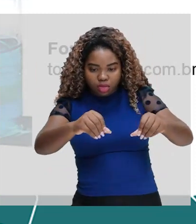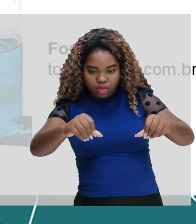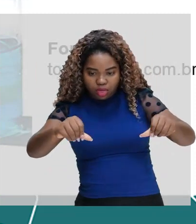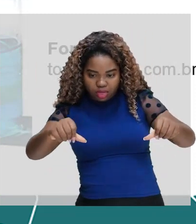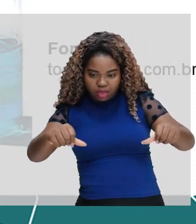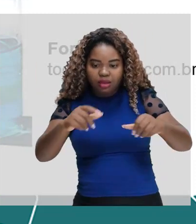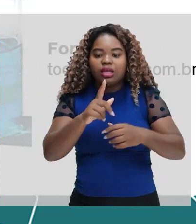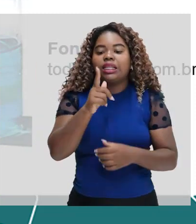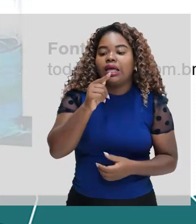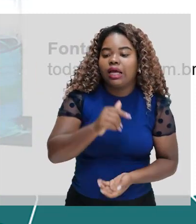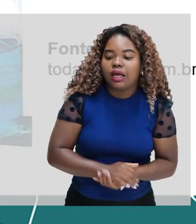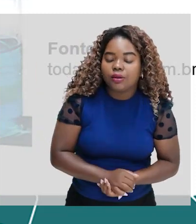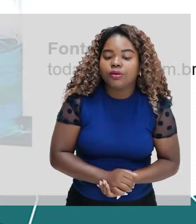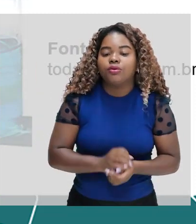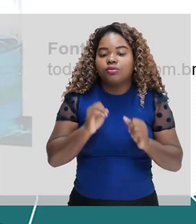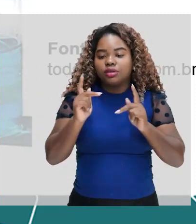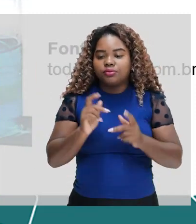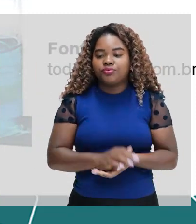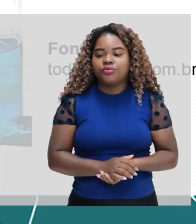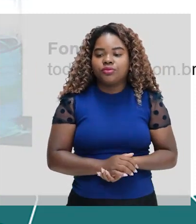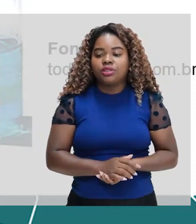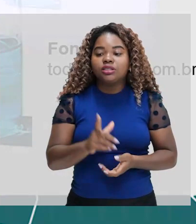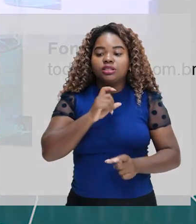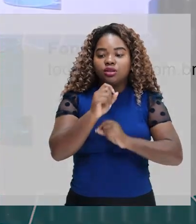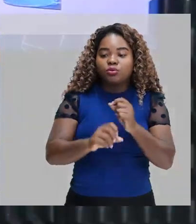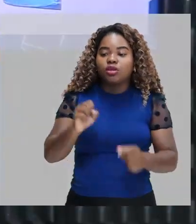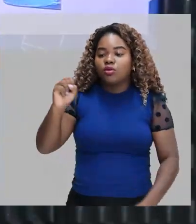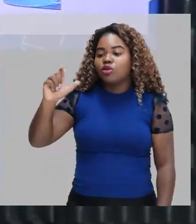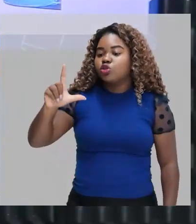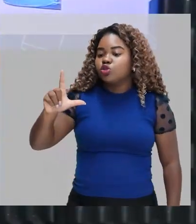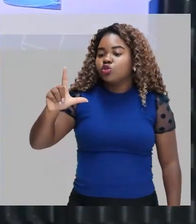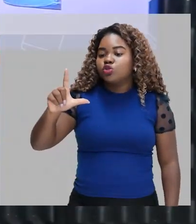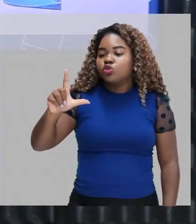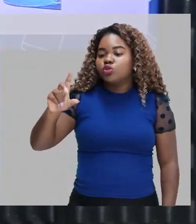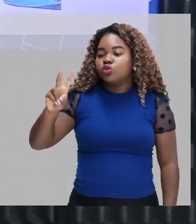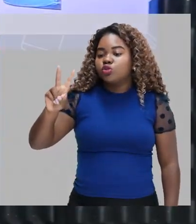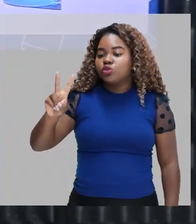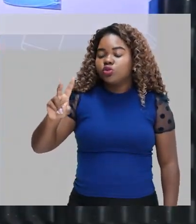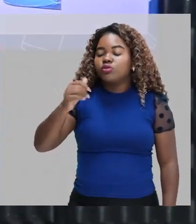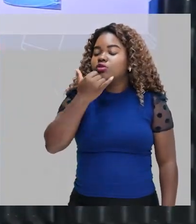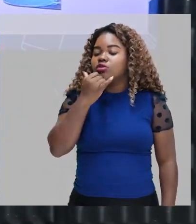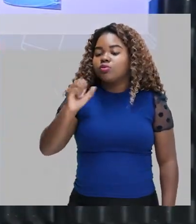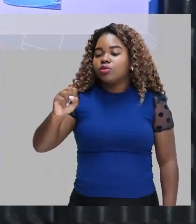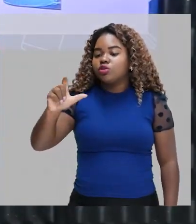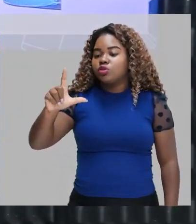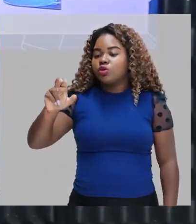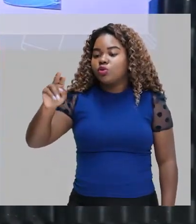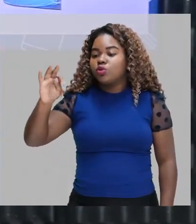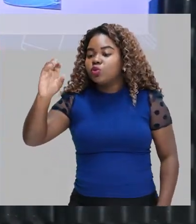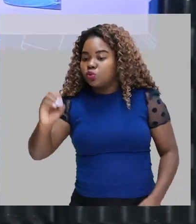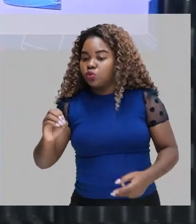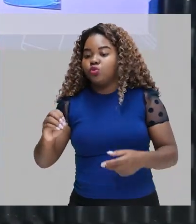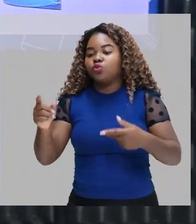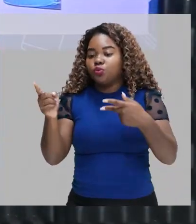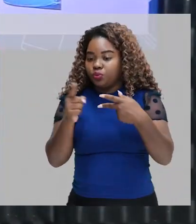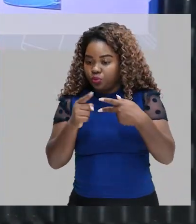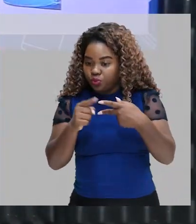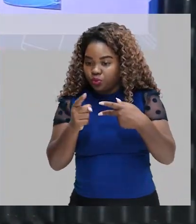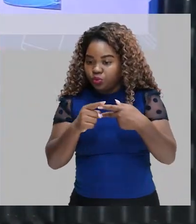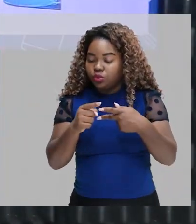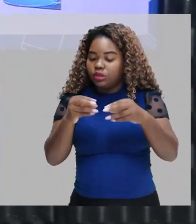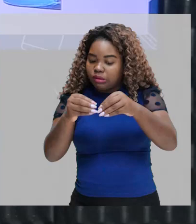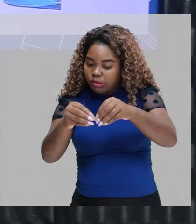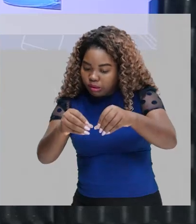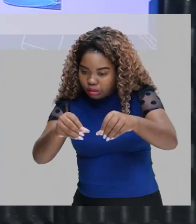substâncias dissolvidas nós vamos denominar de solutos, certo? Em outra substância